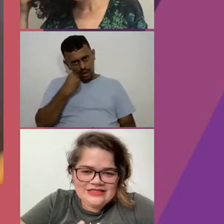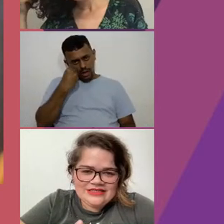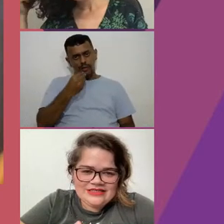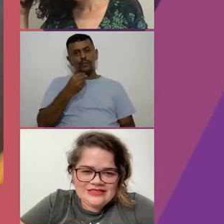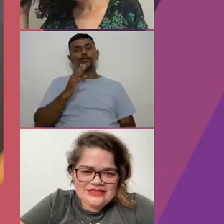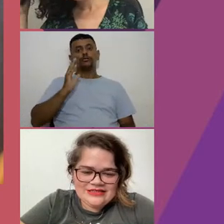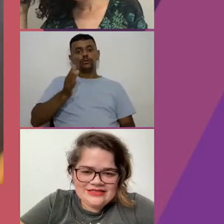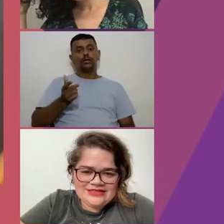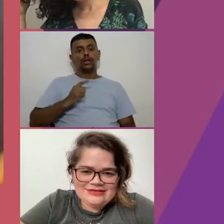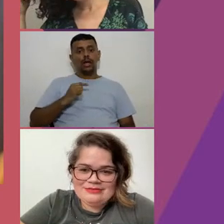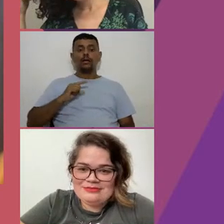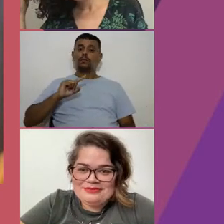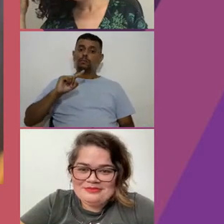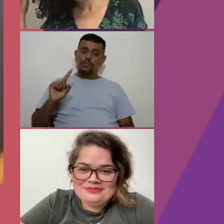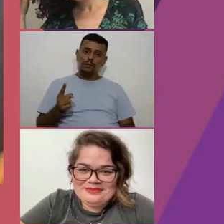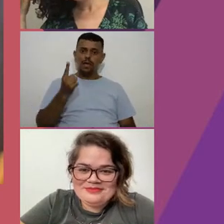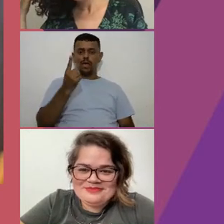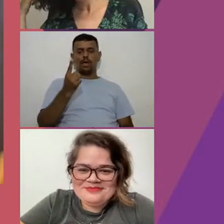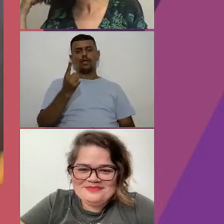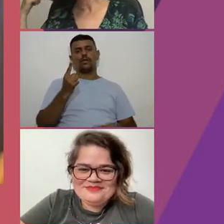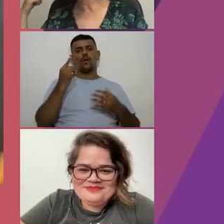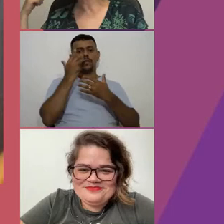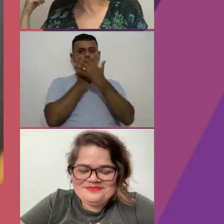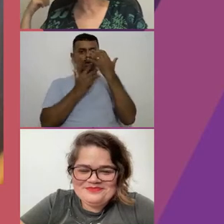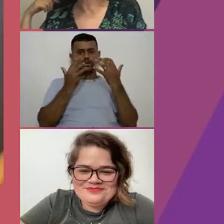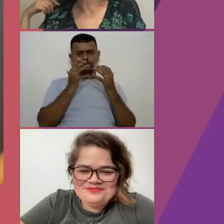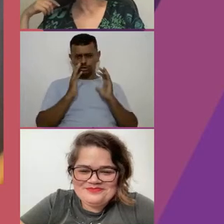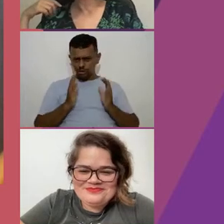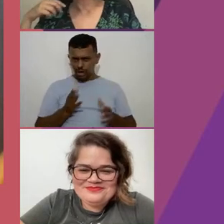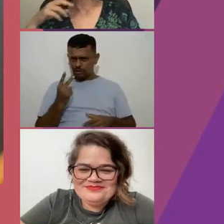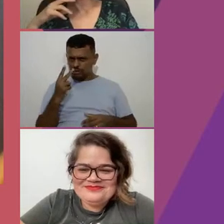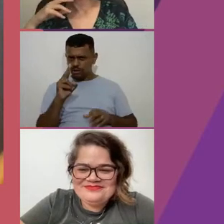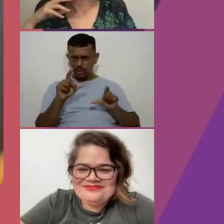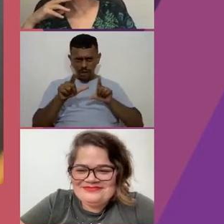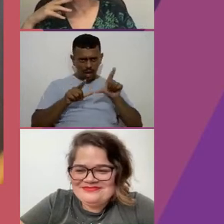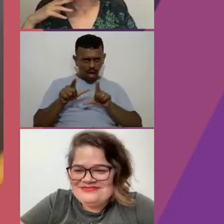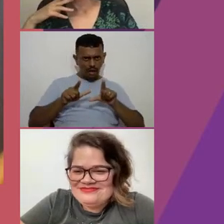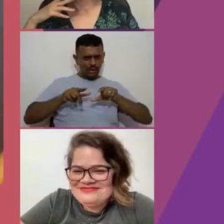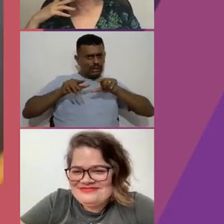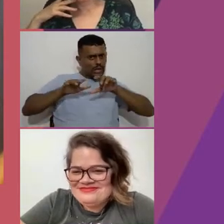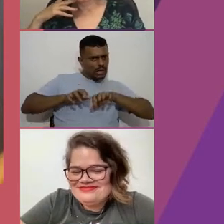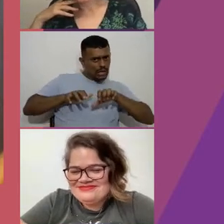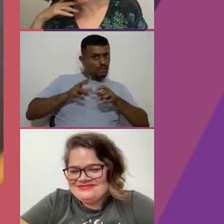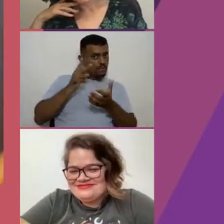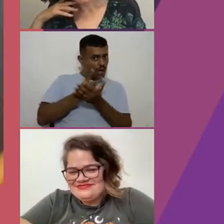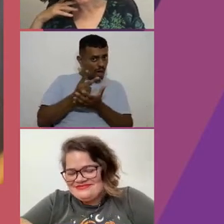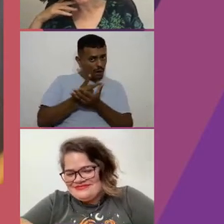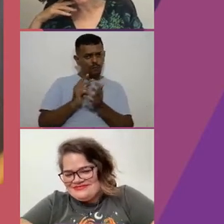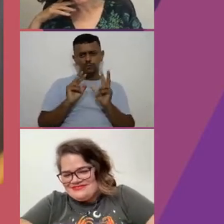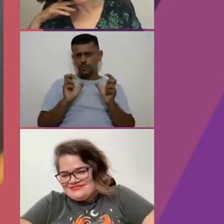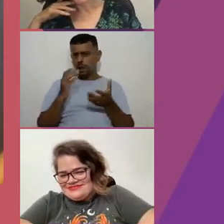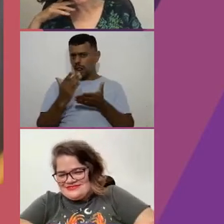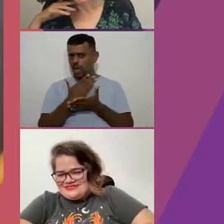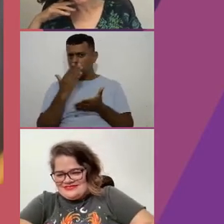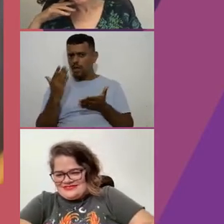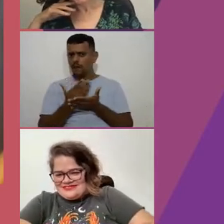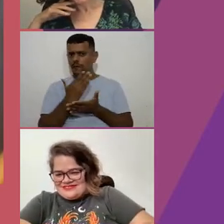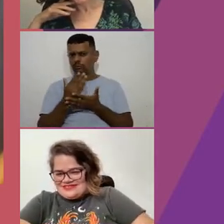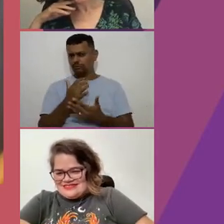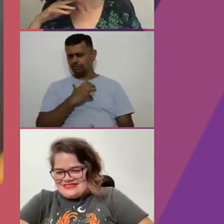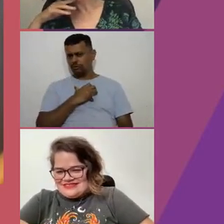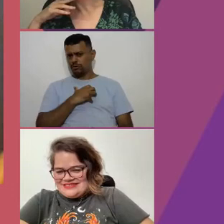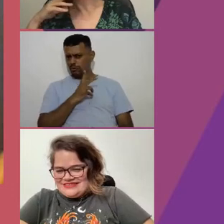primeiro Romano né Ela tá perguntando se o processo de escrita é o mesmo bonito se tem algo que se repete